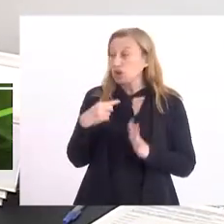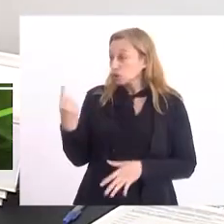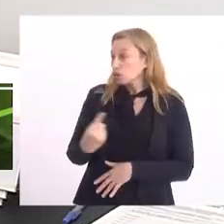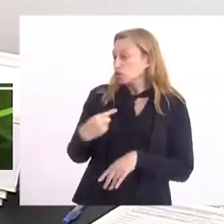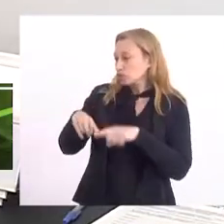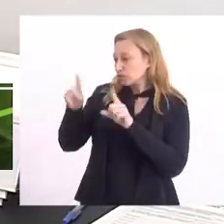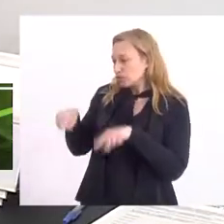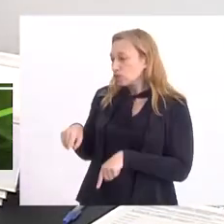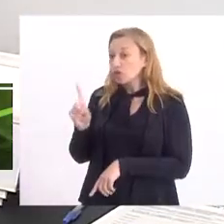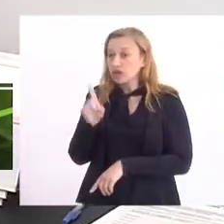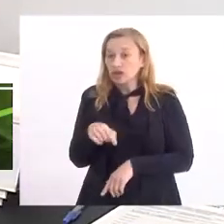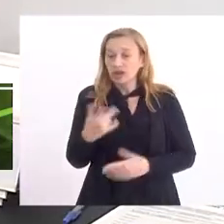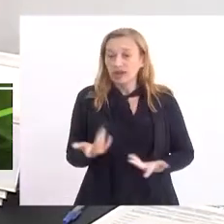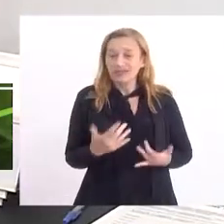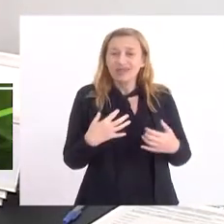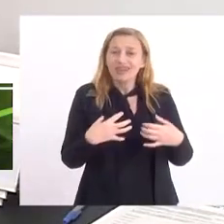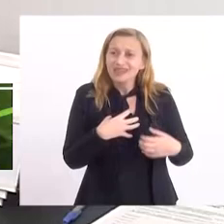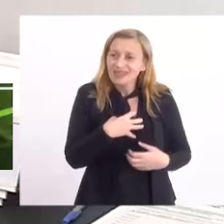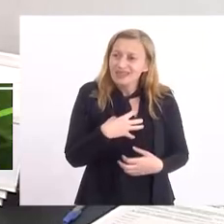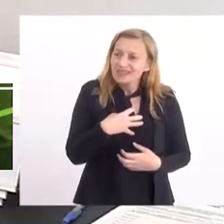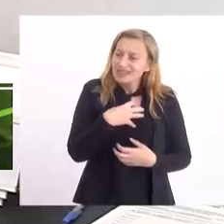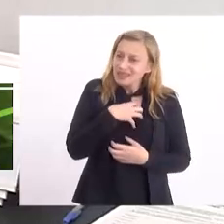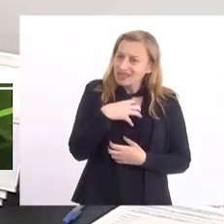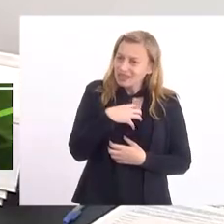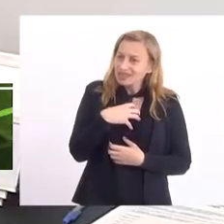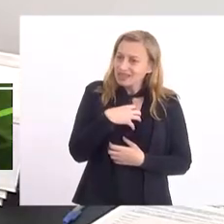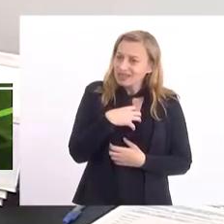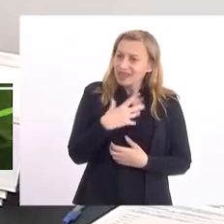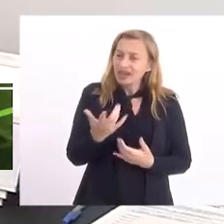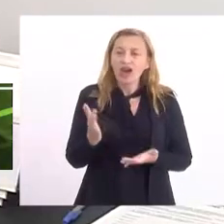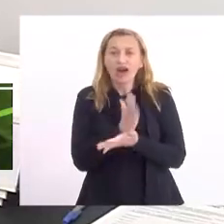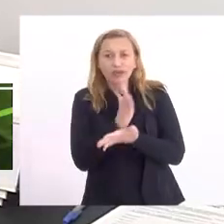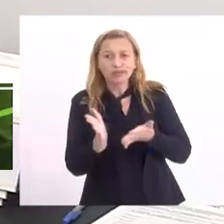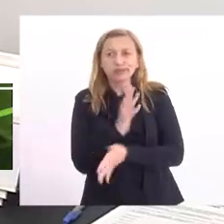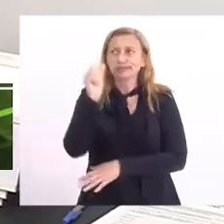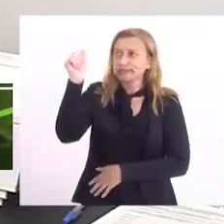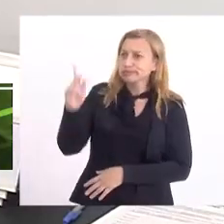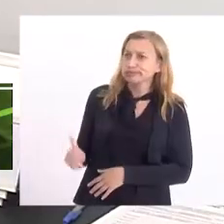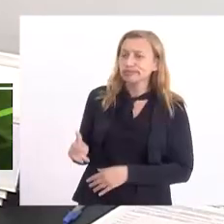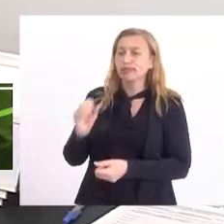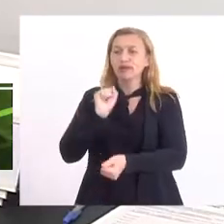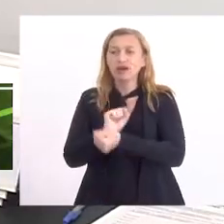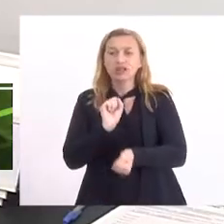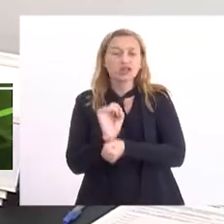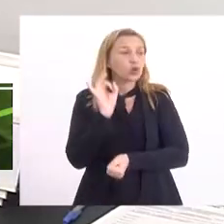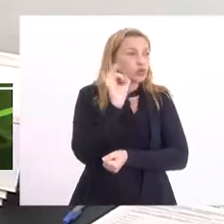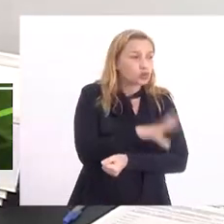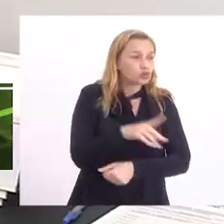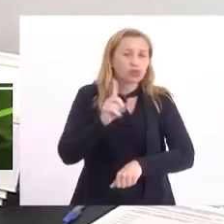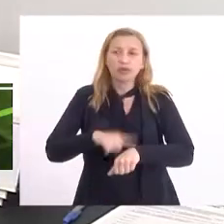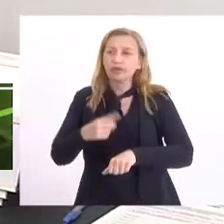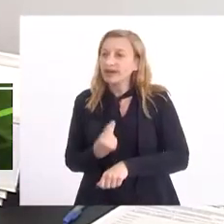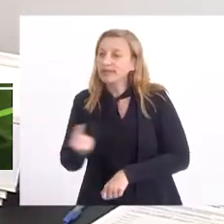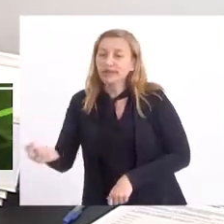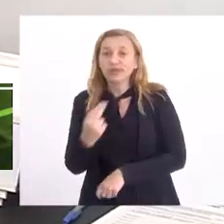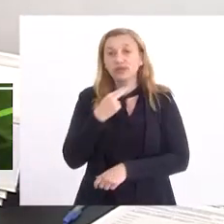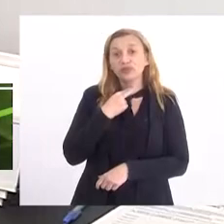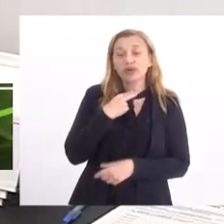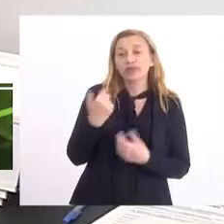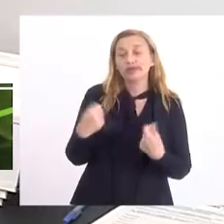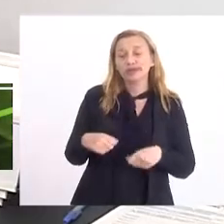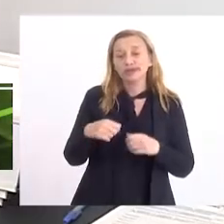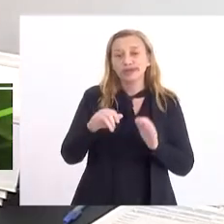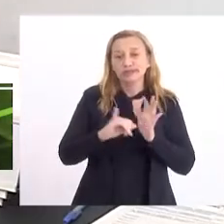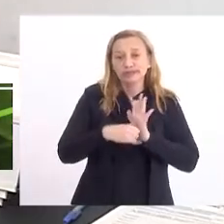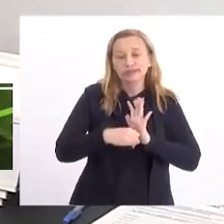que é, se compadece da dor, muitos querem se aposentar e estão aguardando a última progressão para ir embora, mas não pode, porque não